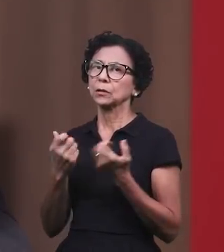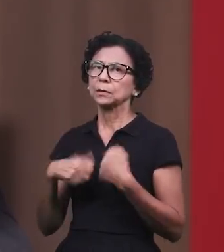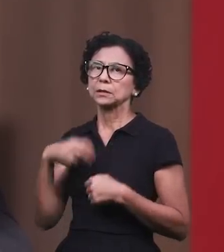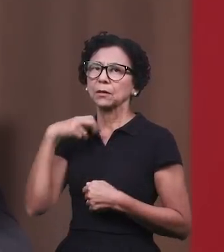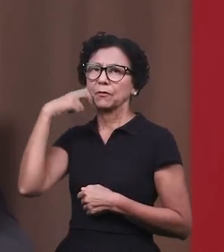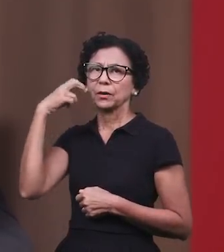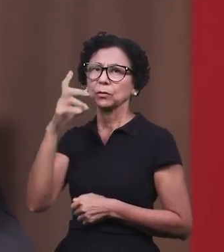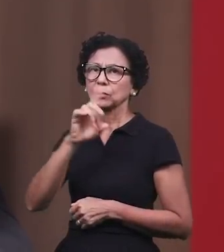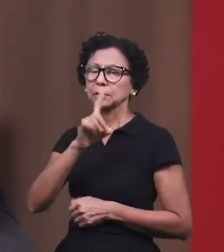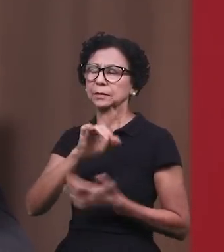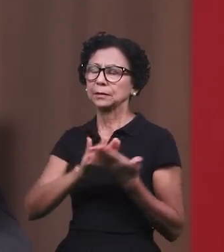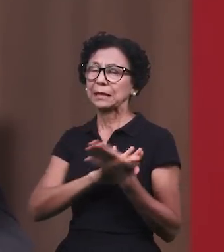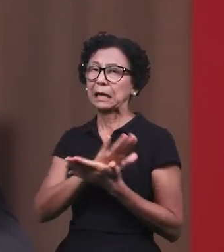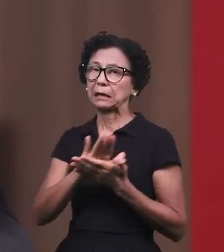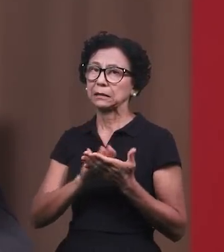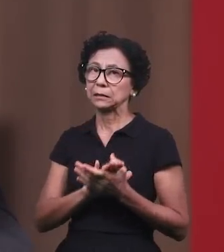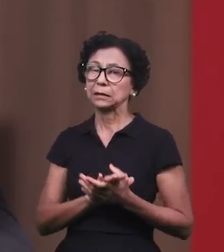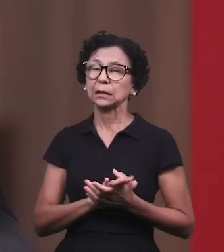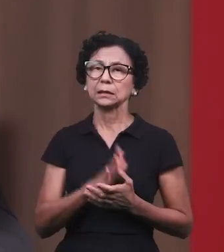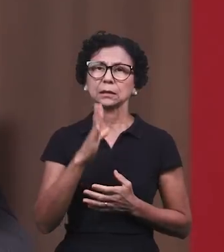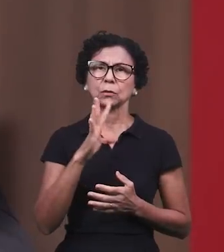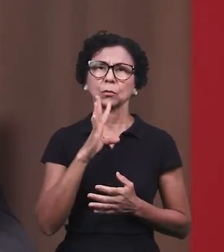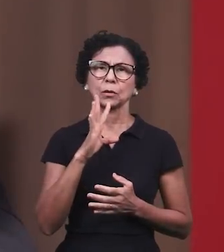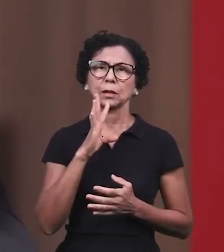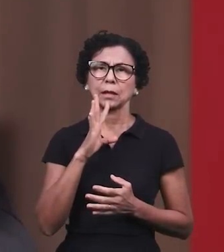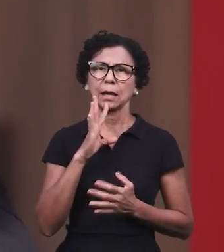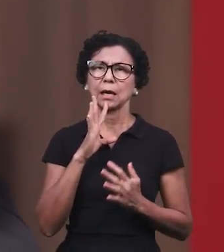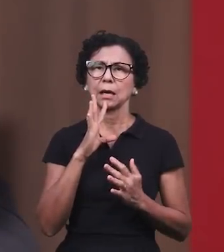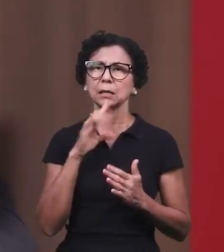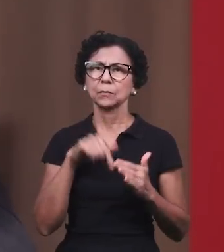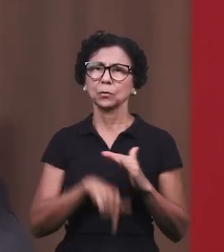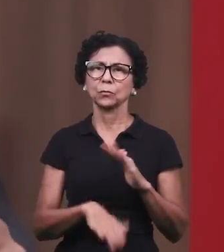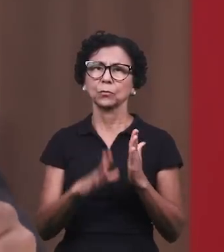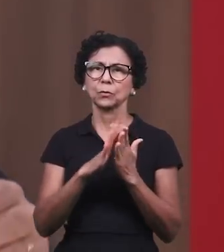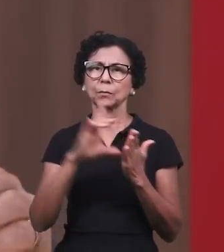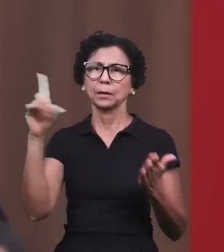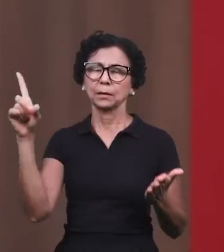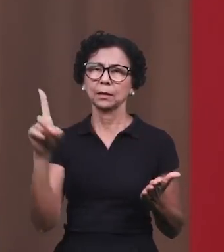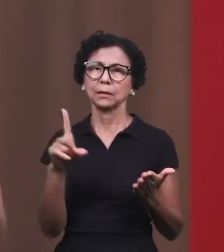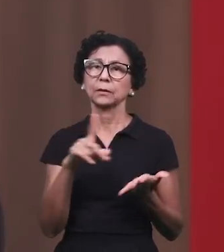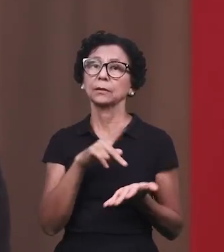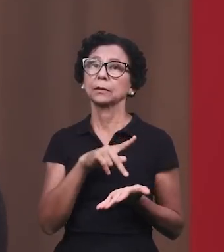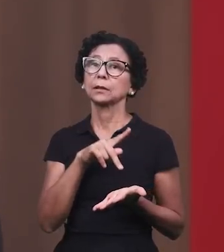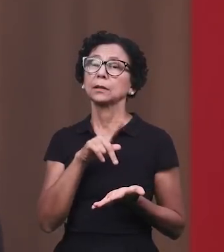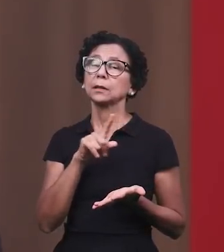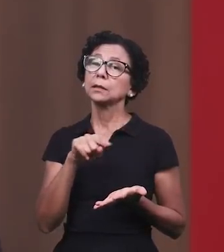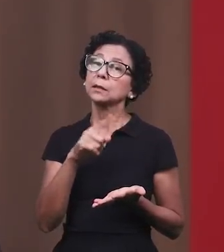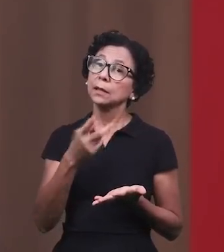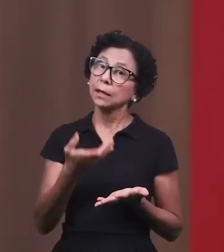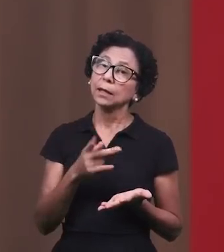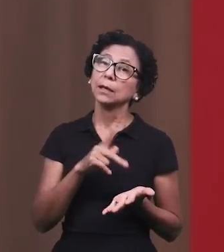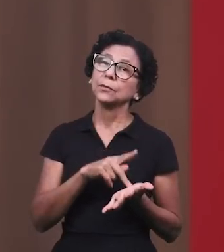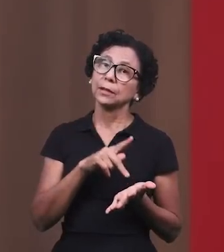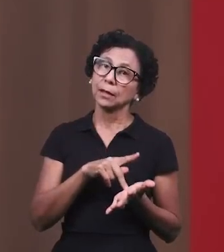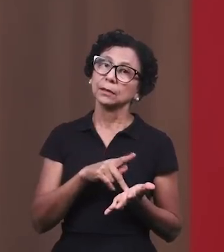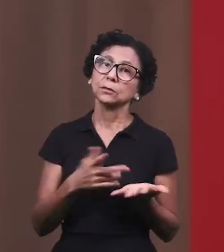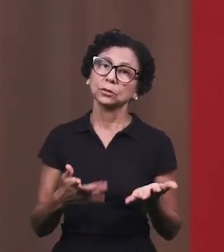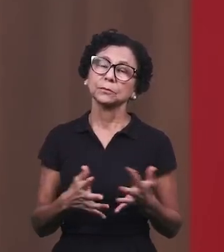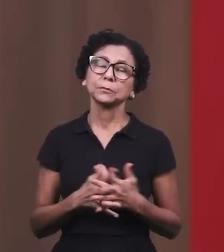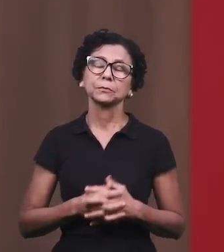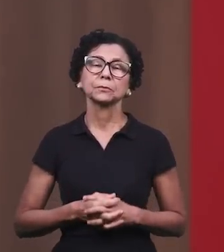envergonhar, que maneja bem a palavra da verdade. É uma exortação que era